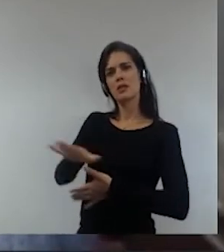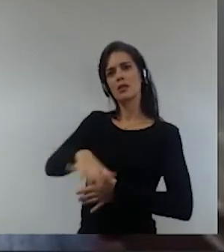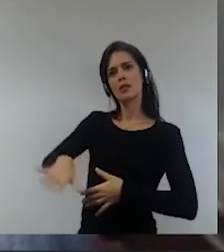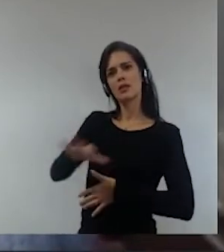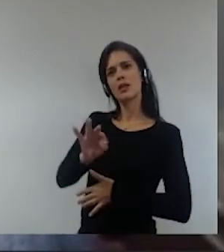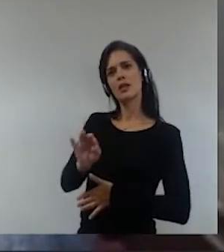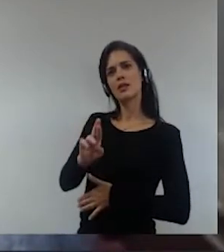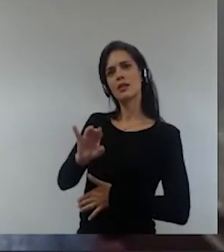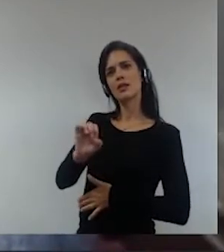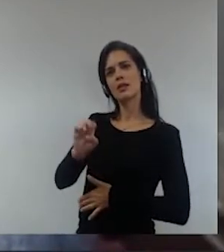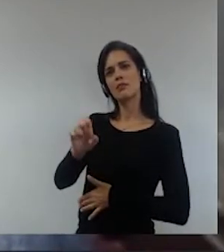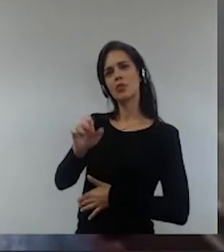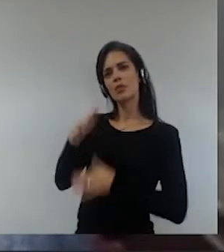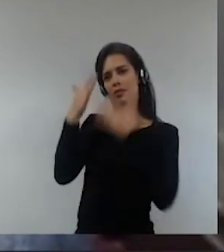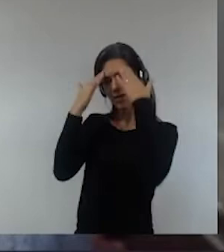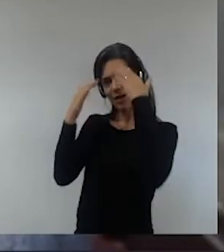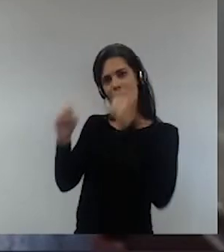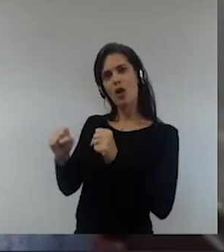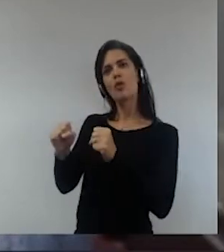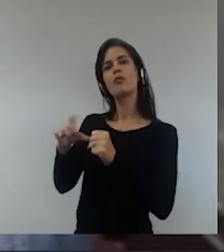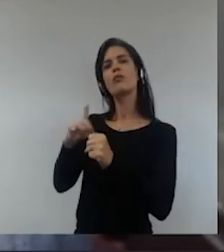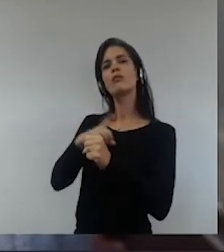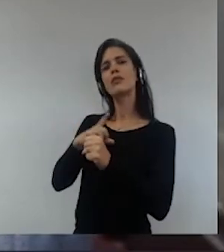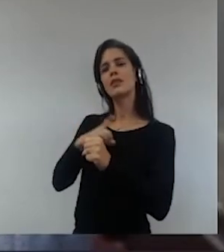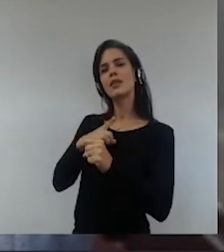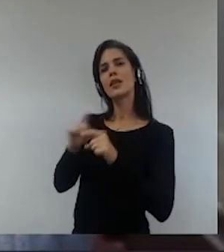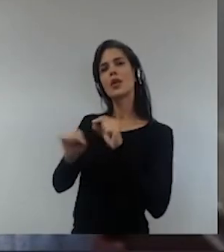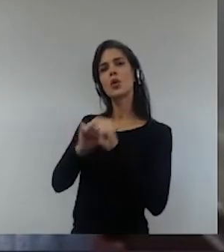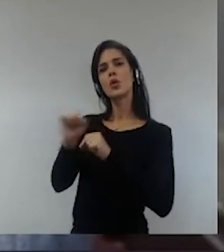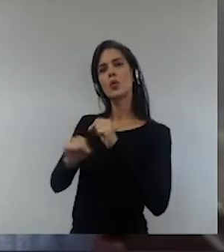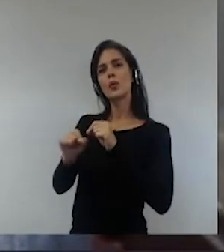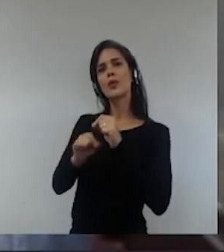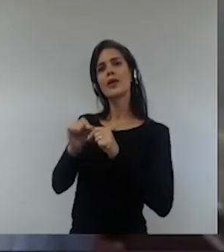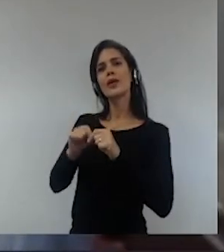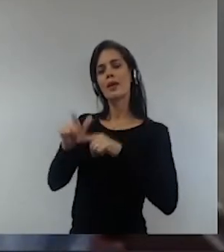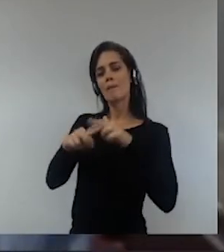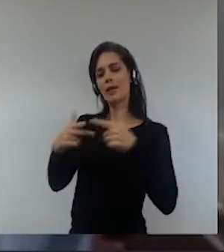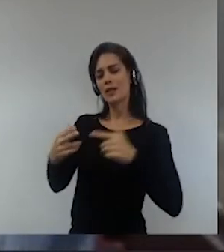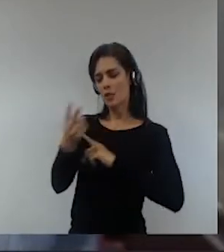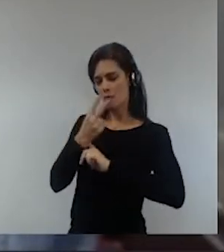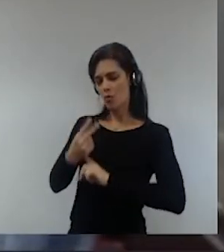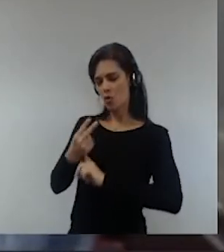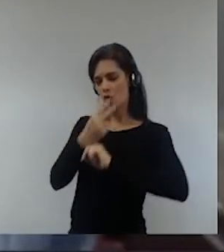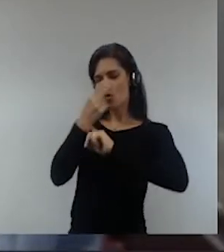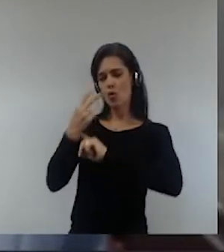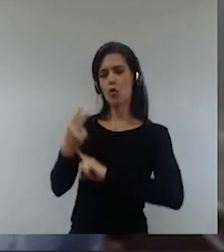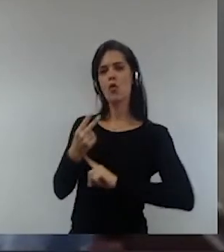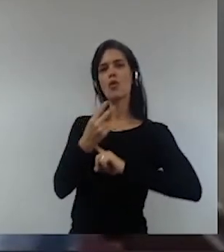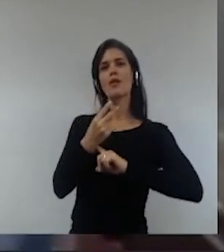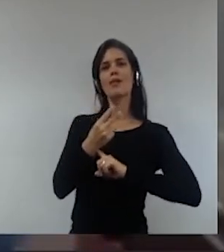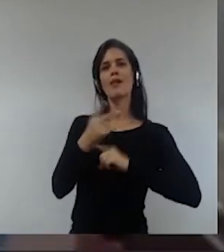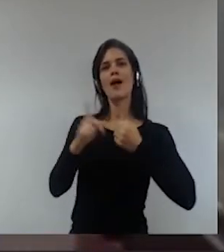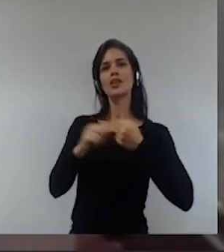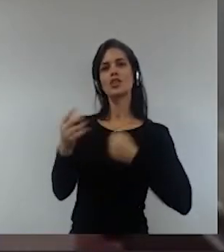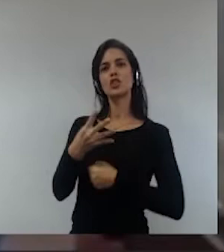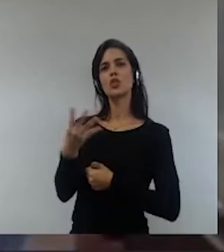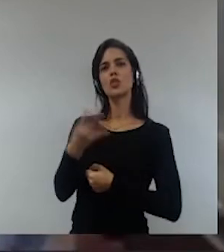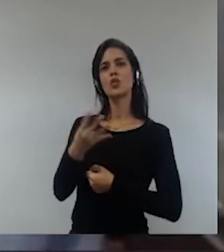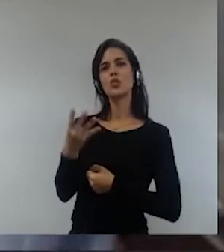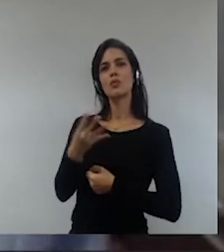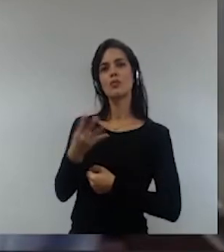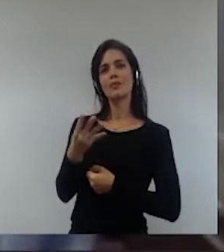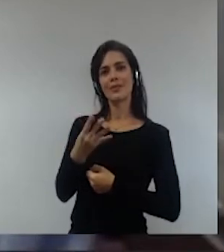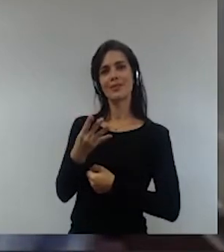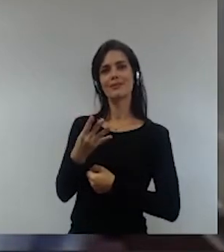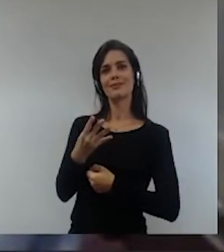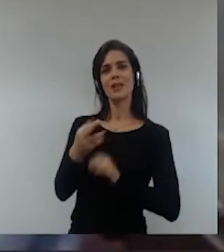disponibilizem para os seus servidores EPIs, equipamentos de proteção individual. Isso está previsto no artigo 4º da Resolução 322,